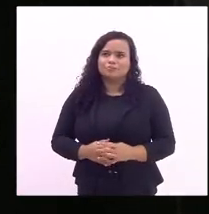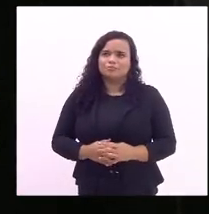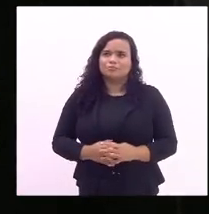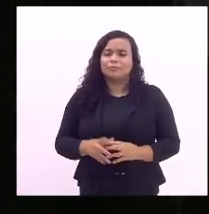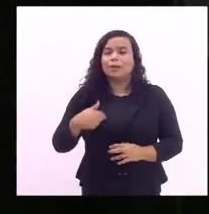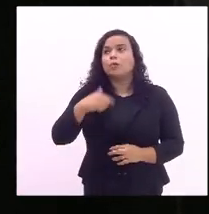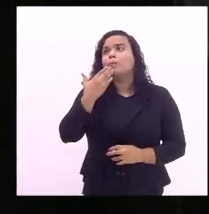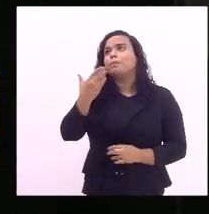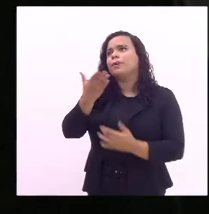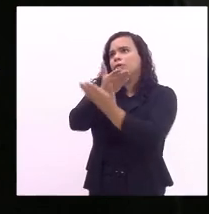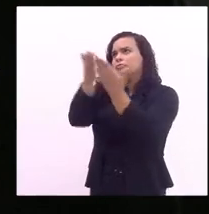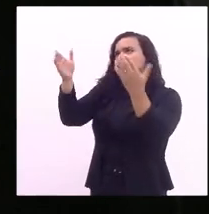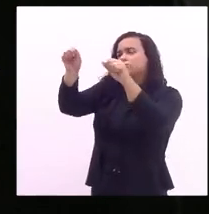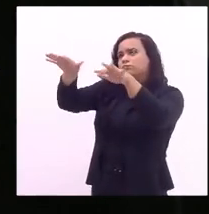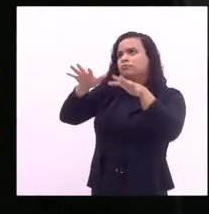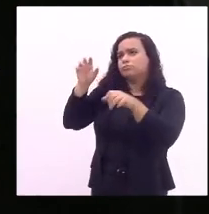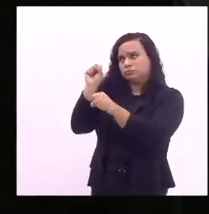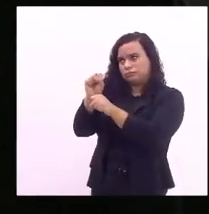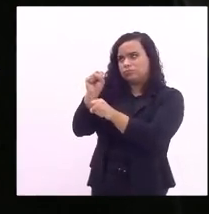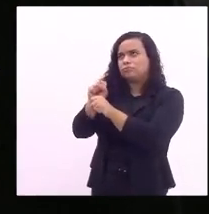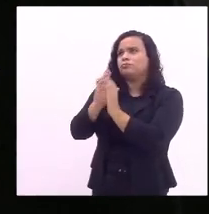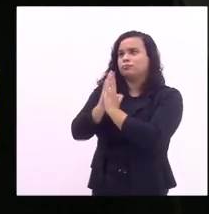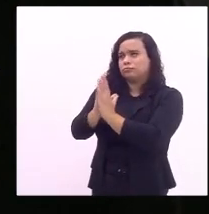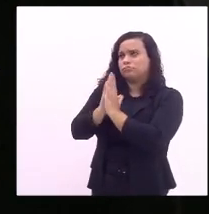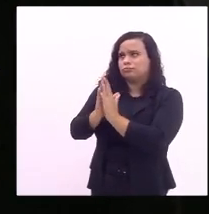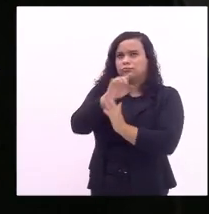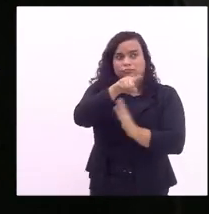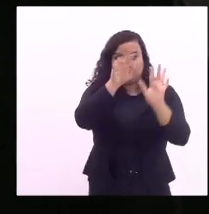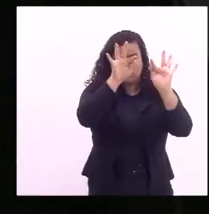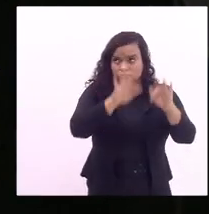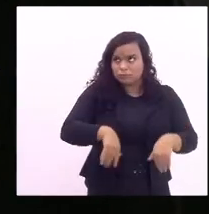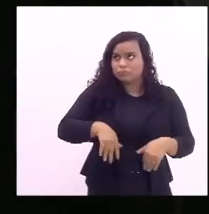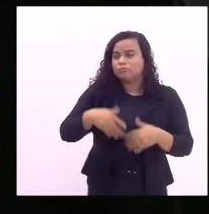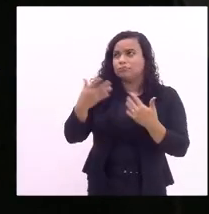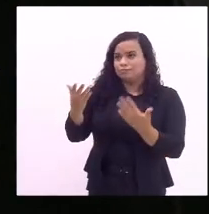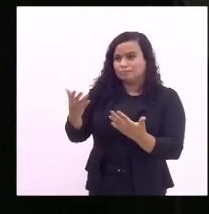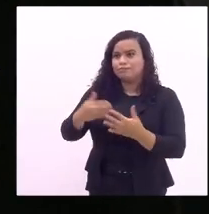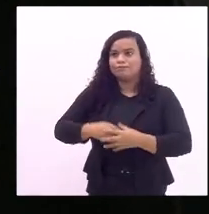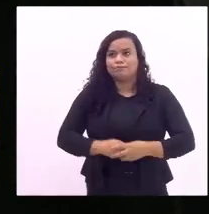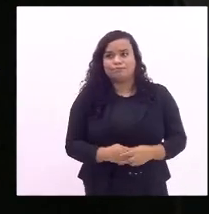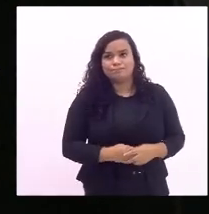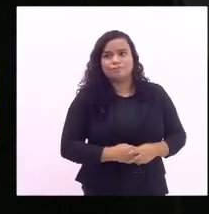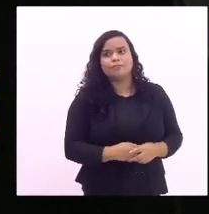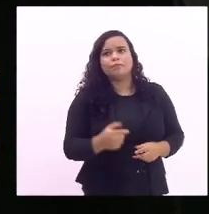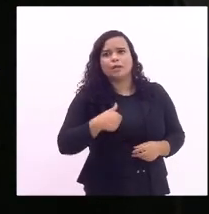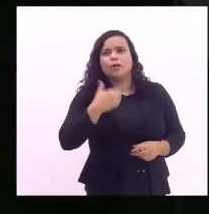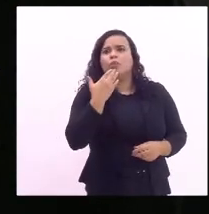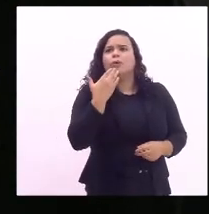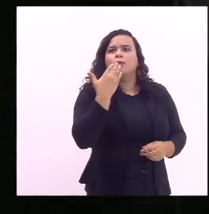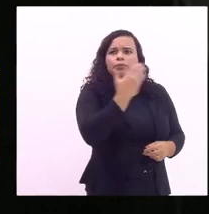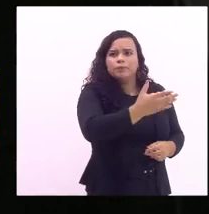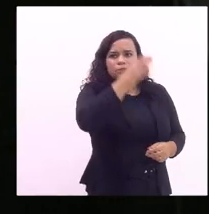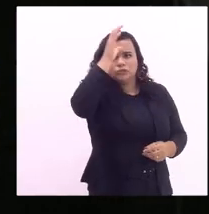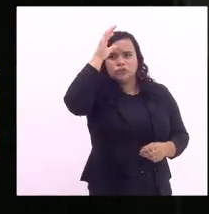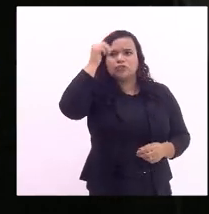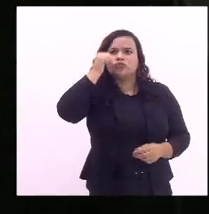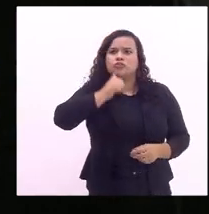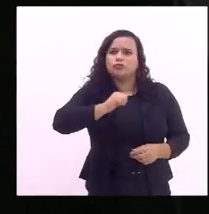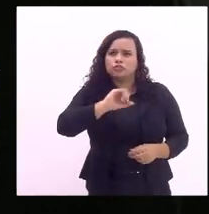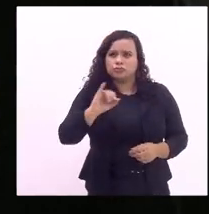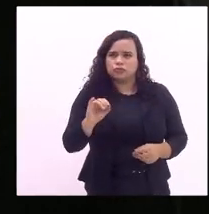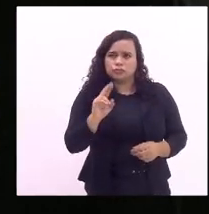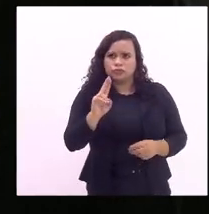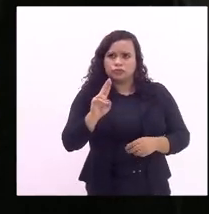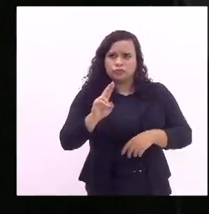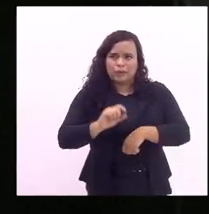Eu pediria à galeria para que aguardasse a conclusão da fala. Eu vou pedir a tia Ju para aumentar mais um minuto a minha fala,